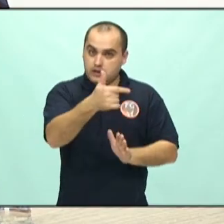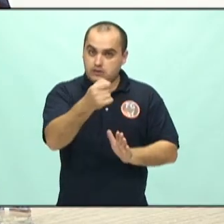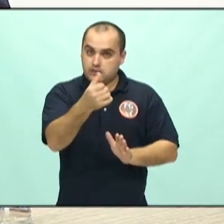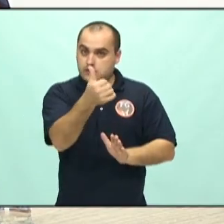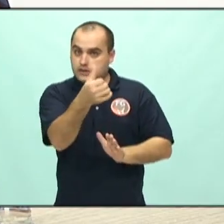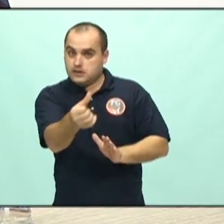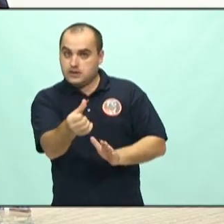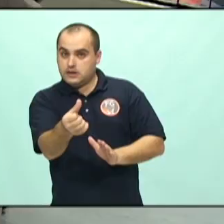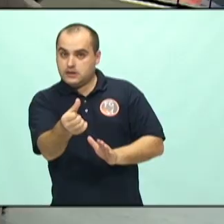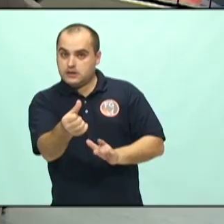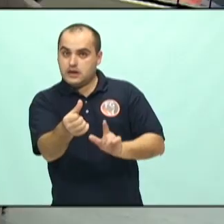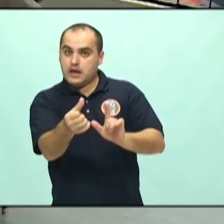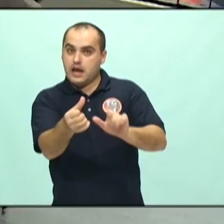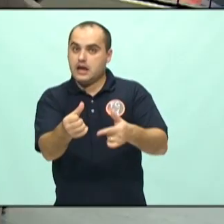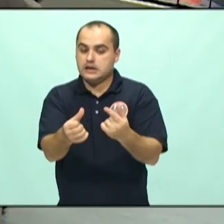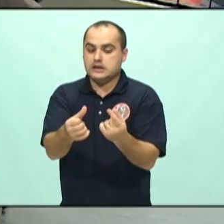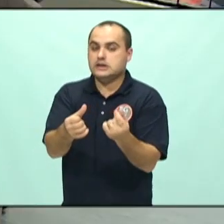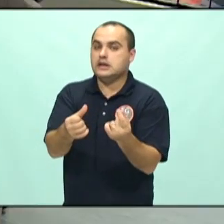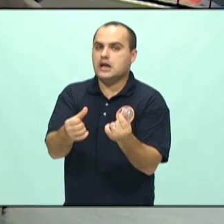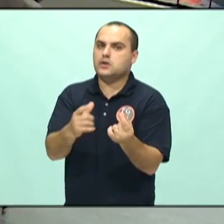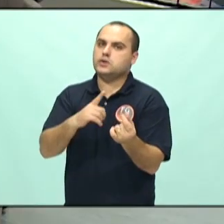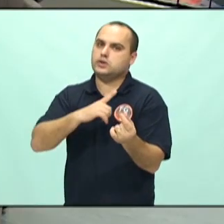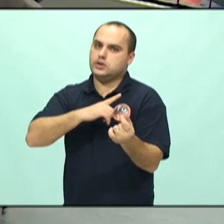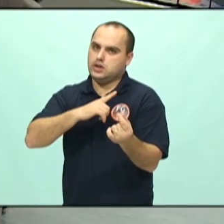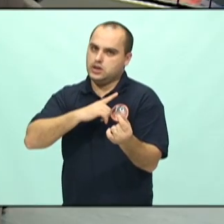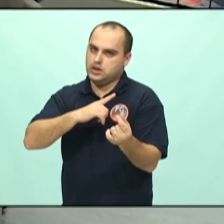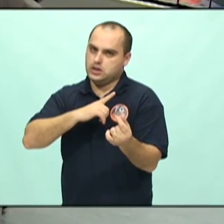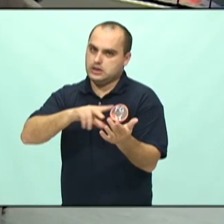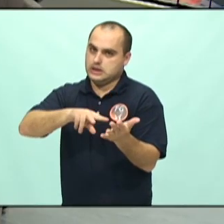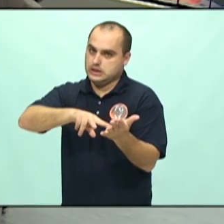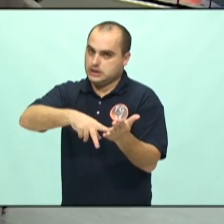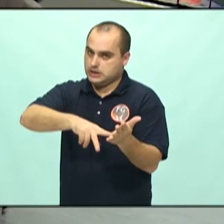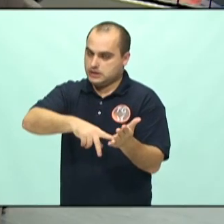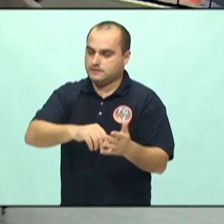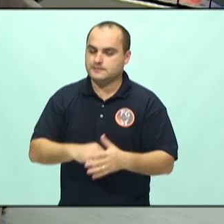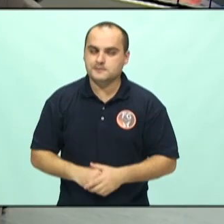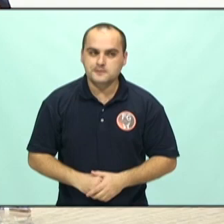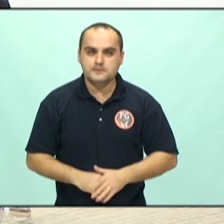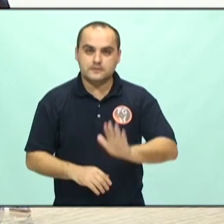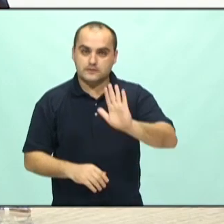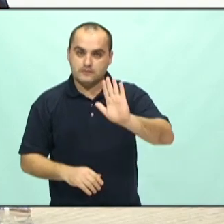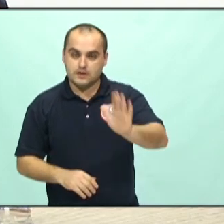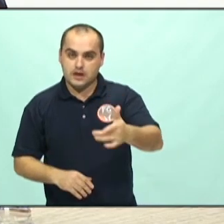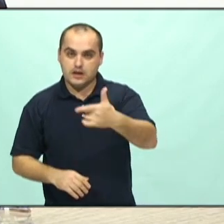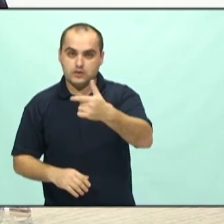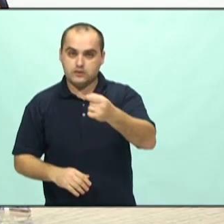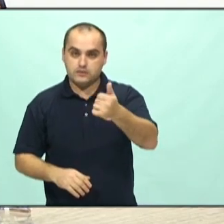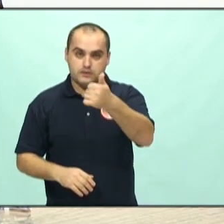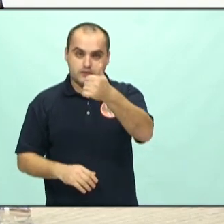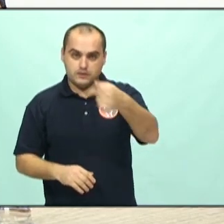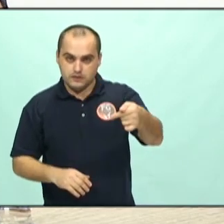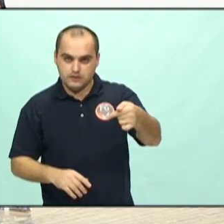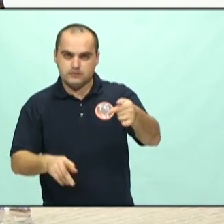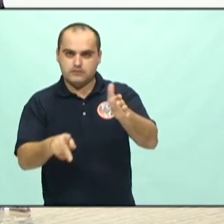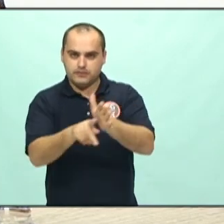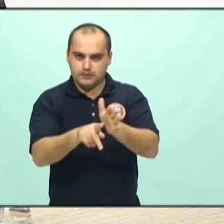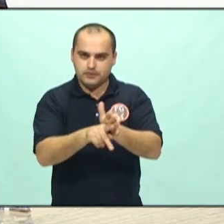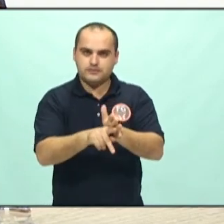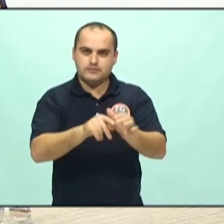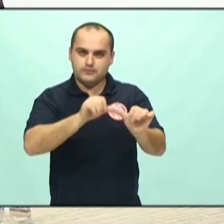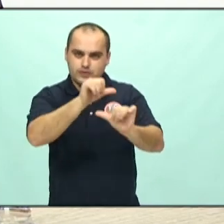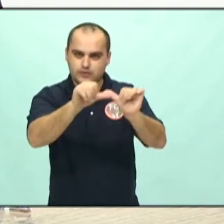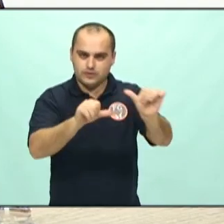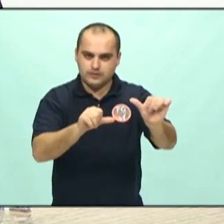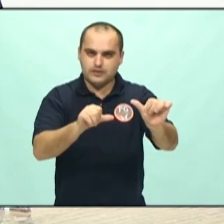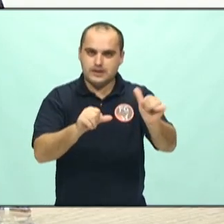diferente, principalmente a realidade financeira dos sindicatos. A partir de 2017, com a reforma trabalhista, a realidade